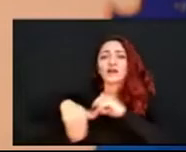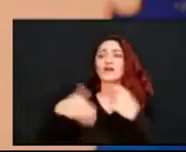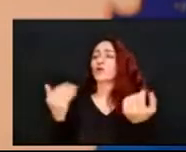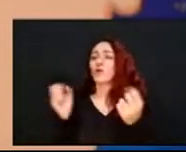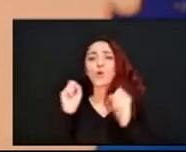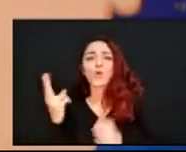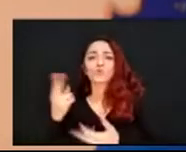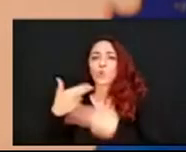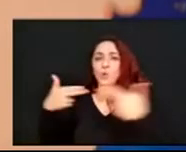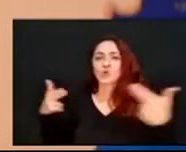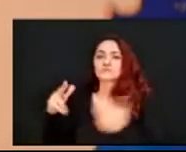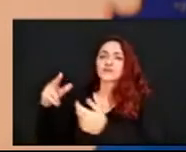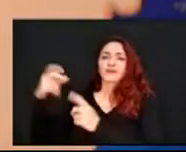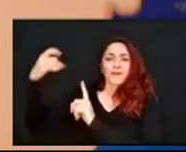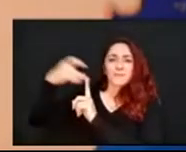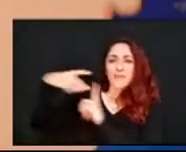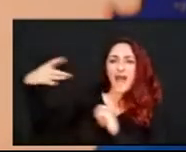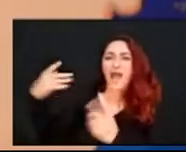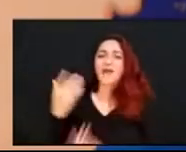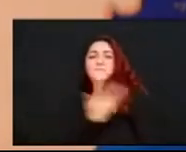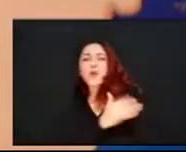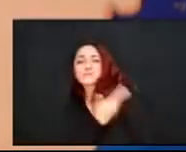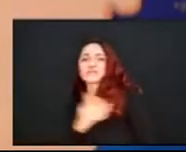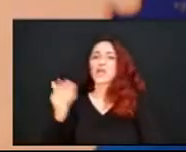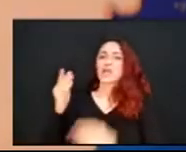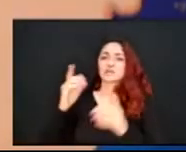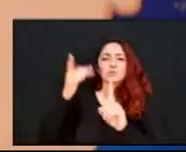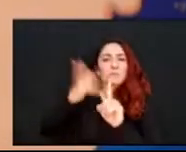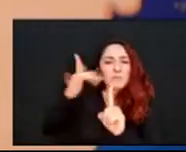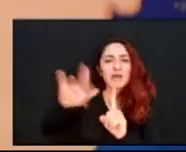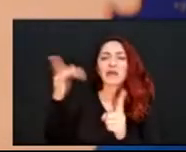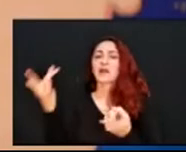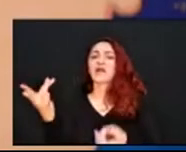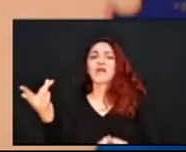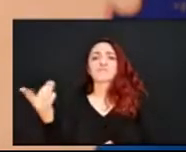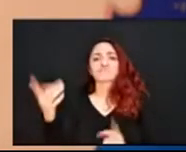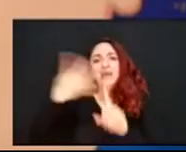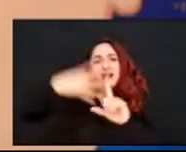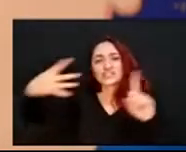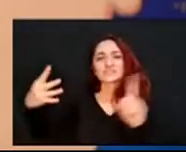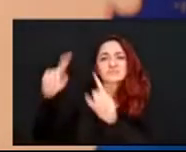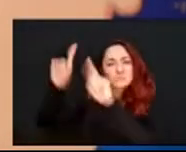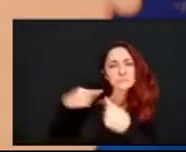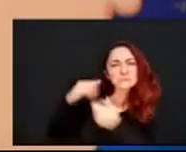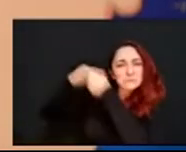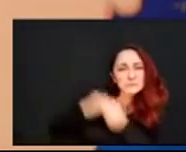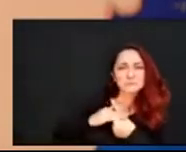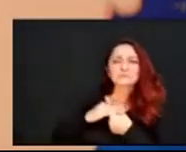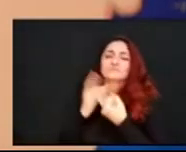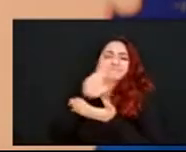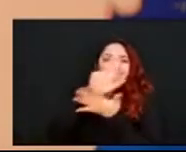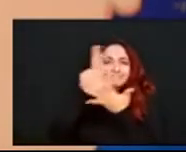homofobia LGBT que fobia para sofrer capacitismo então eu vejo que não tem mais desculpa nesse futuro